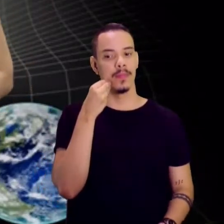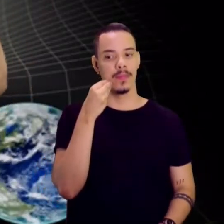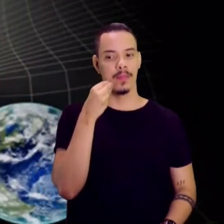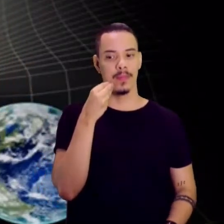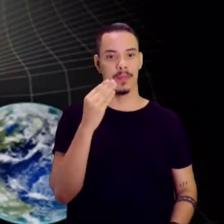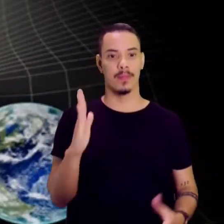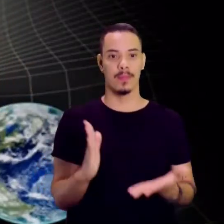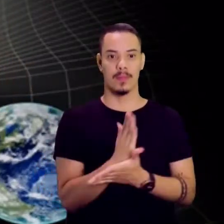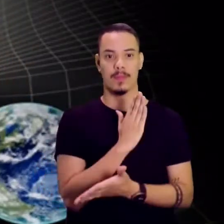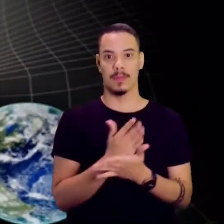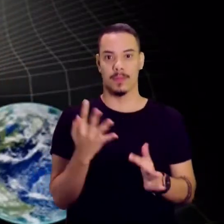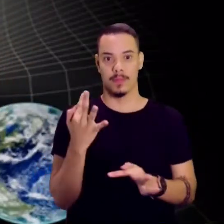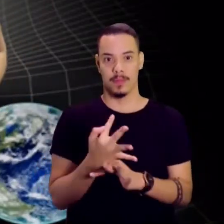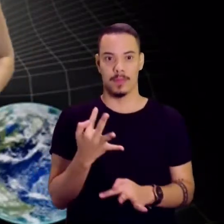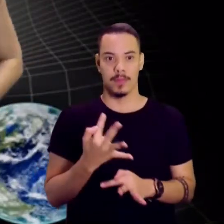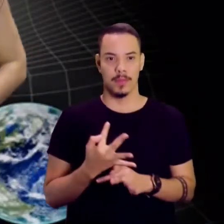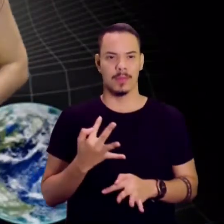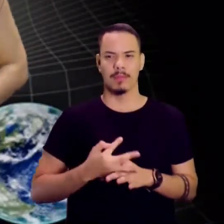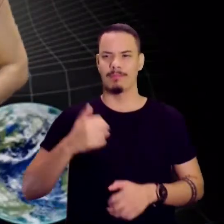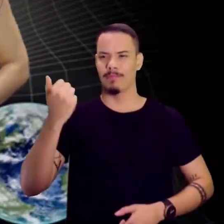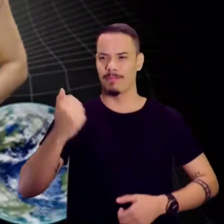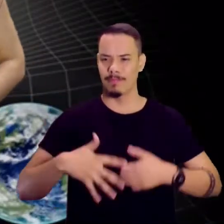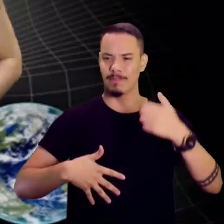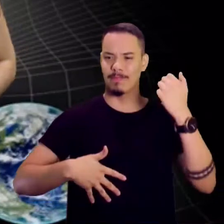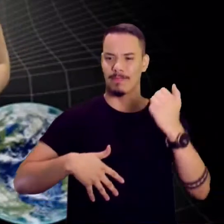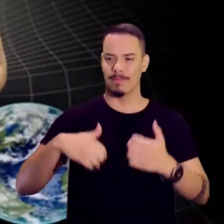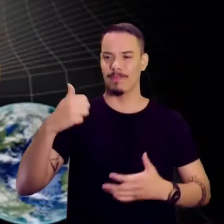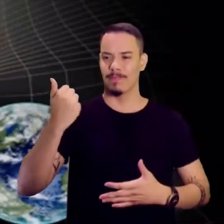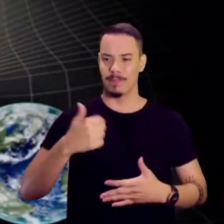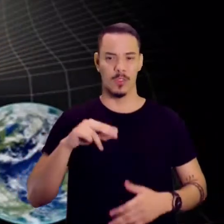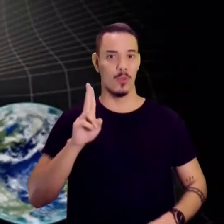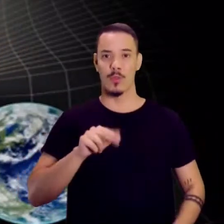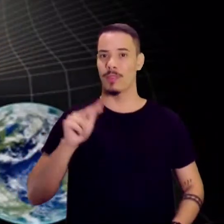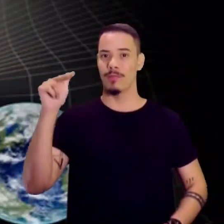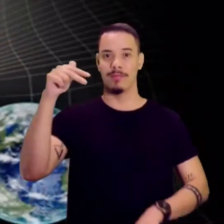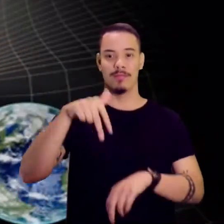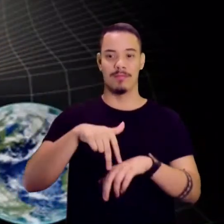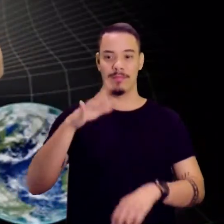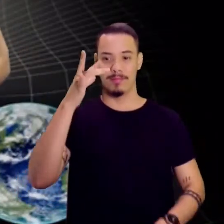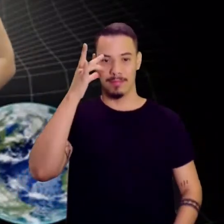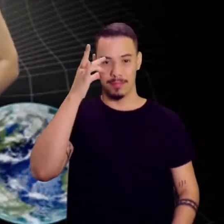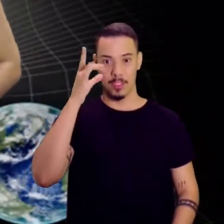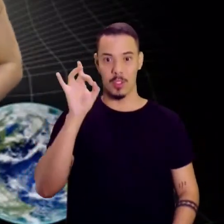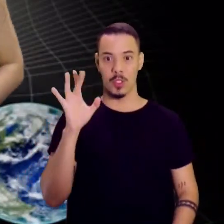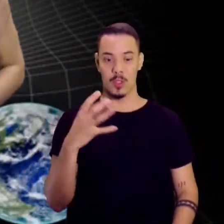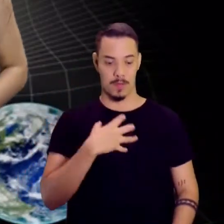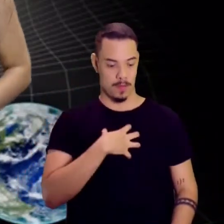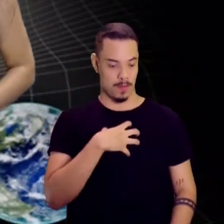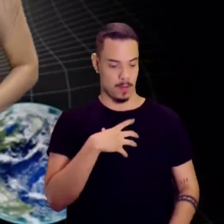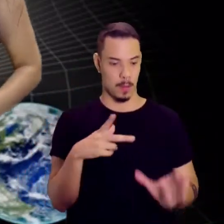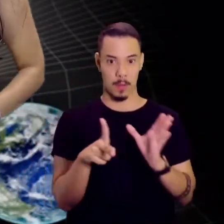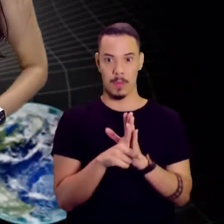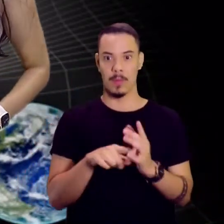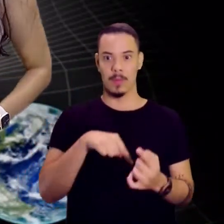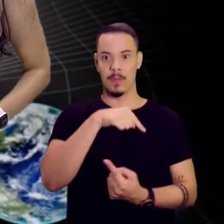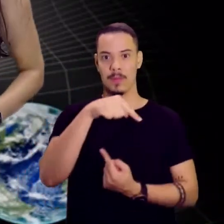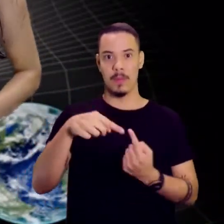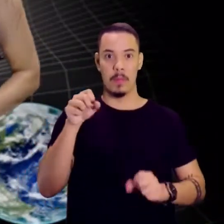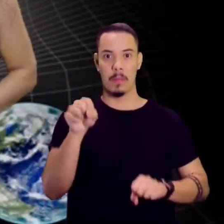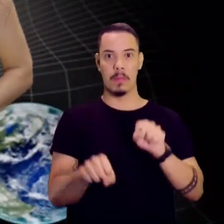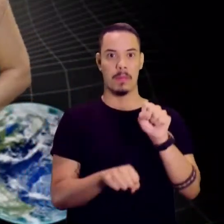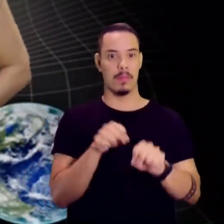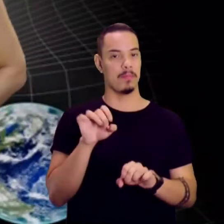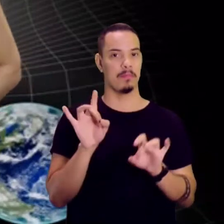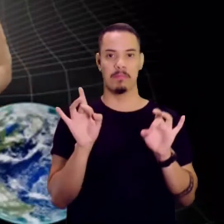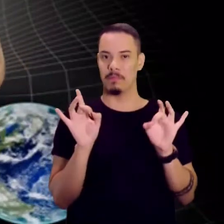Décio? Justamente. A gente fala, mas nunca teve, né? Pois é, eu só experimento lá do movimento circular na minha bike. A gente fez